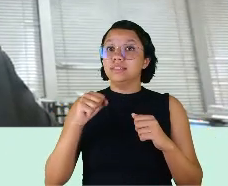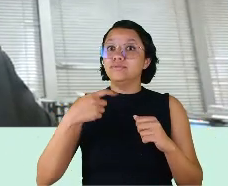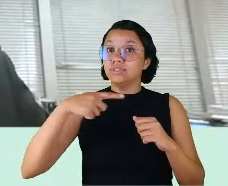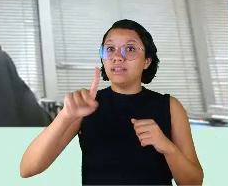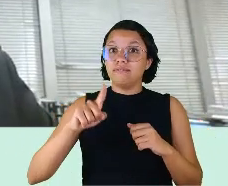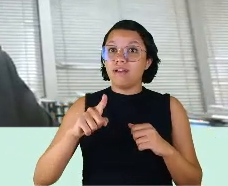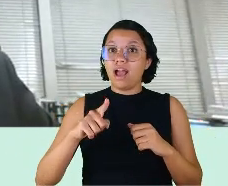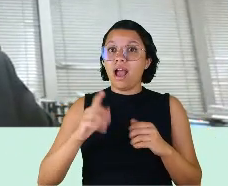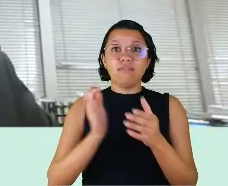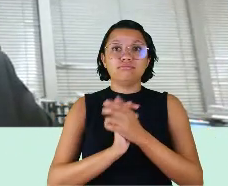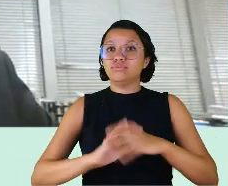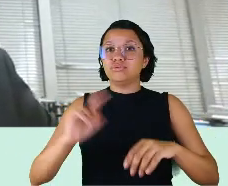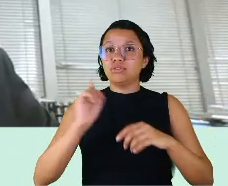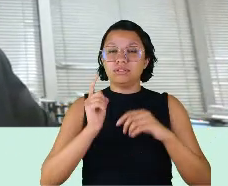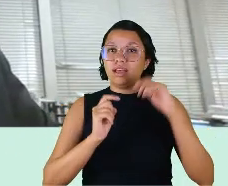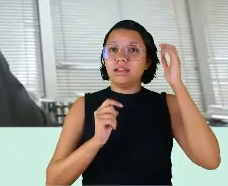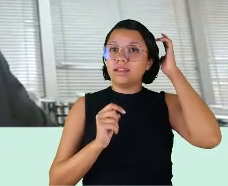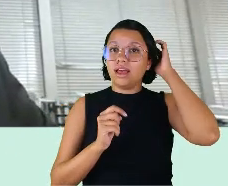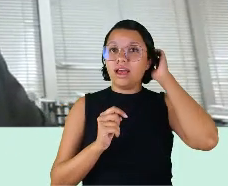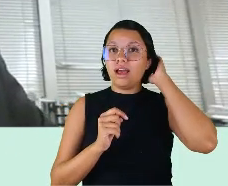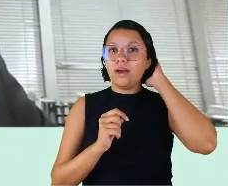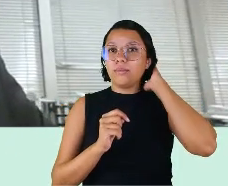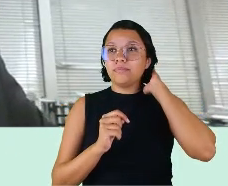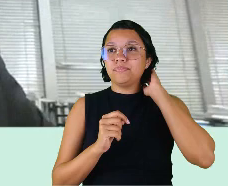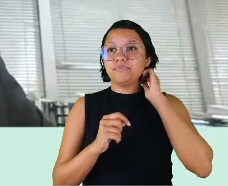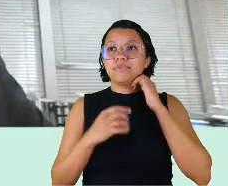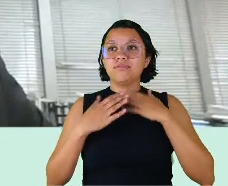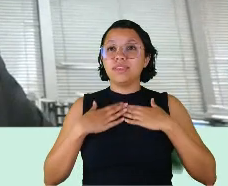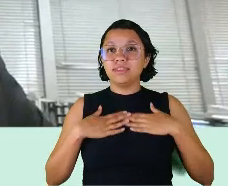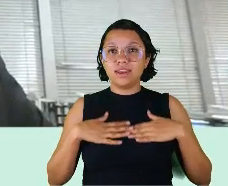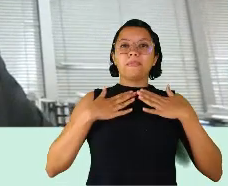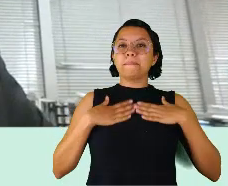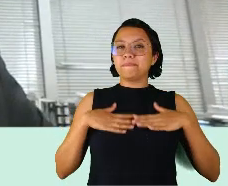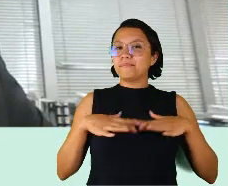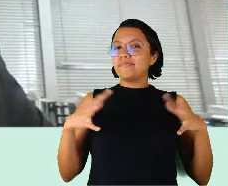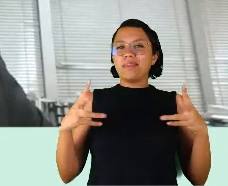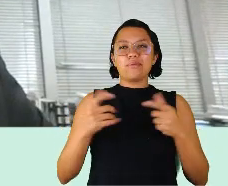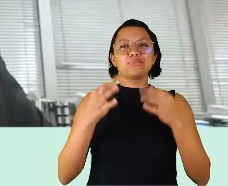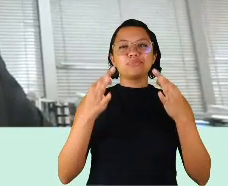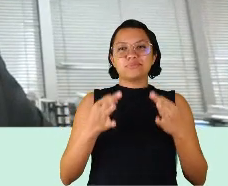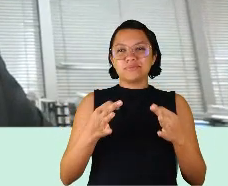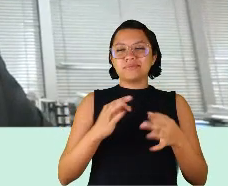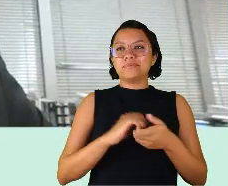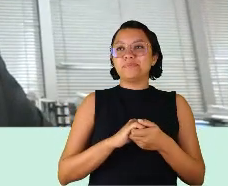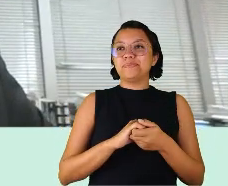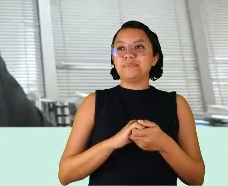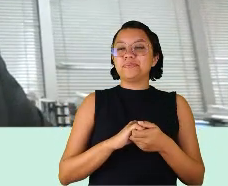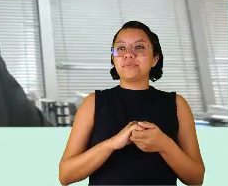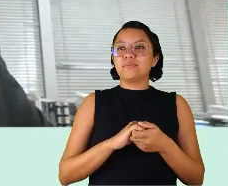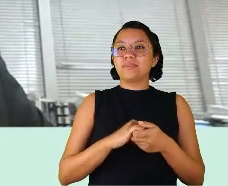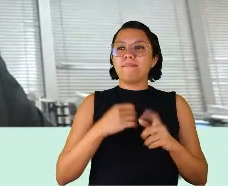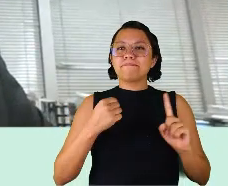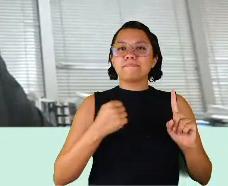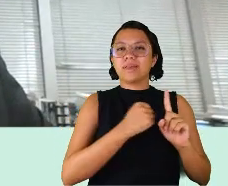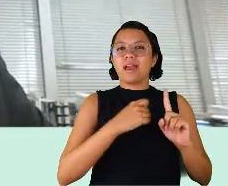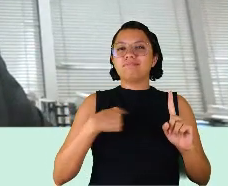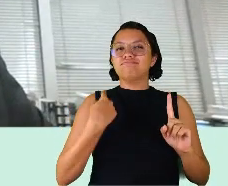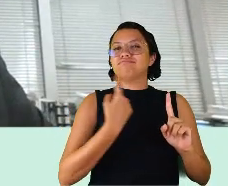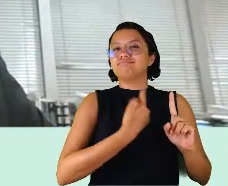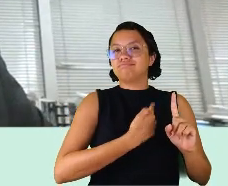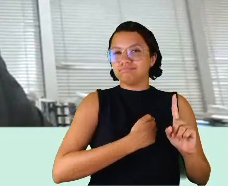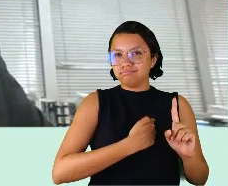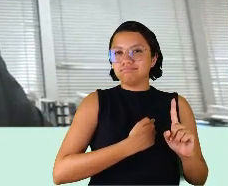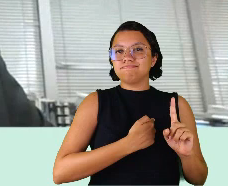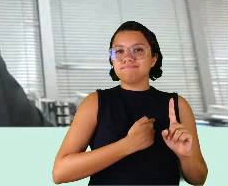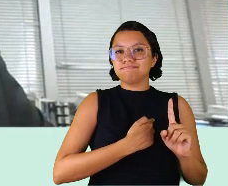casa, você fica lá, não divorcia não, fica tranquilo, vai dar tudo certo. Foi impactante para todos